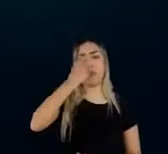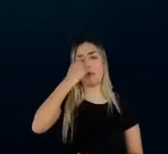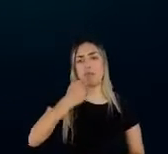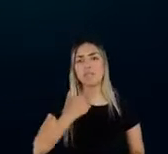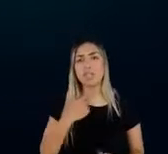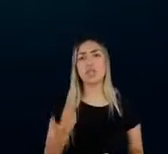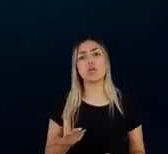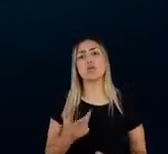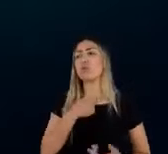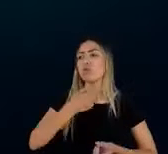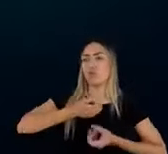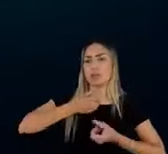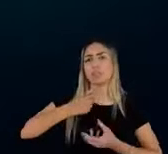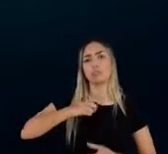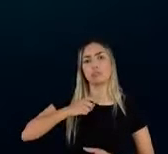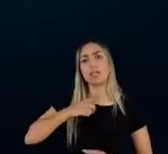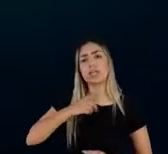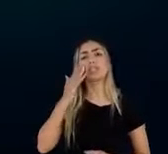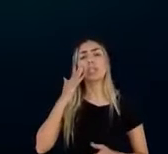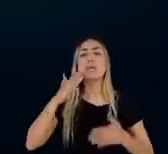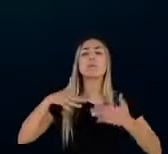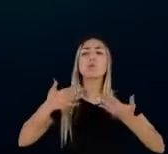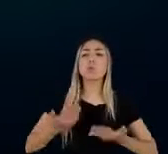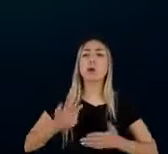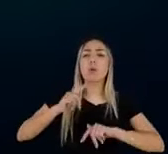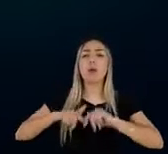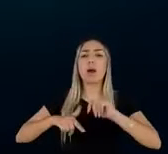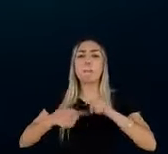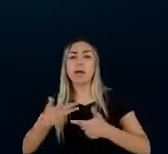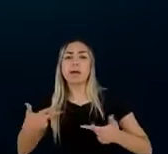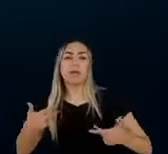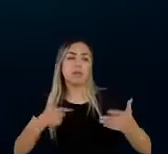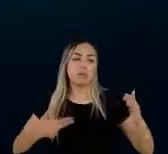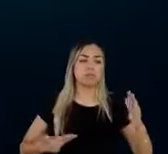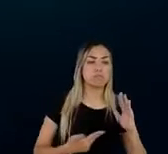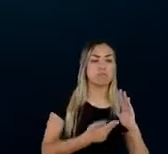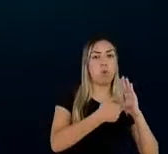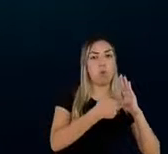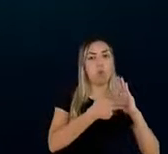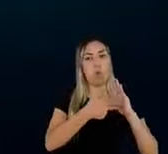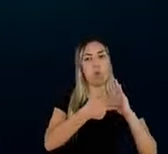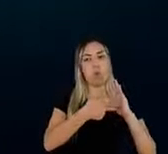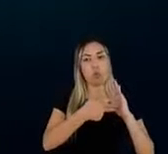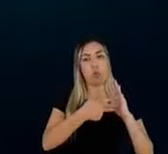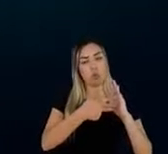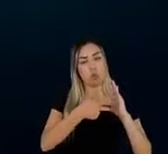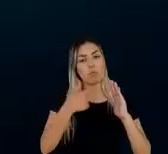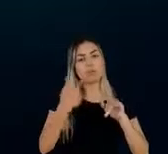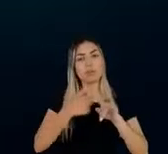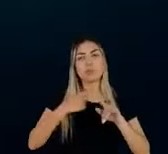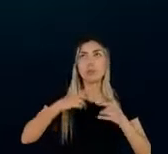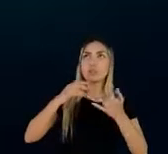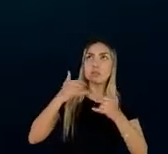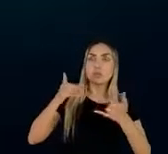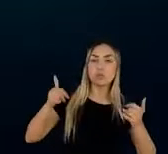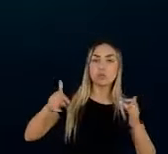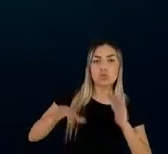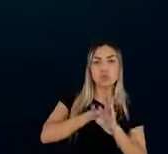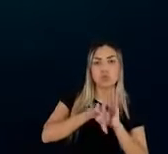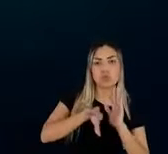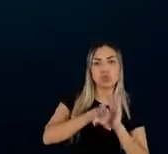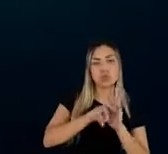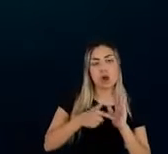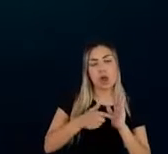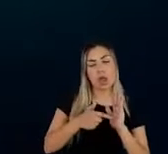os aparelhos que eu tô conectando naquela tomada pelo padrão de utilização de energia elétrica naquela tomada individualmente